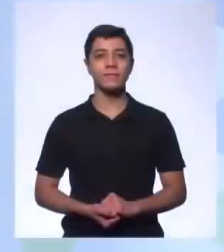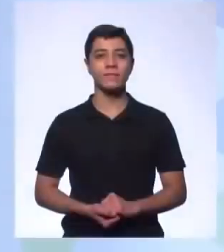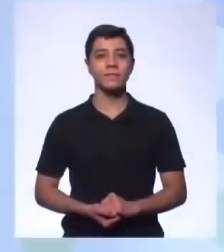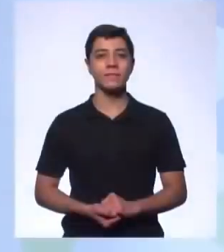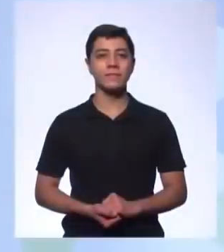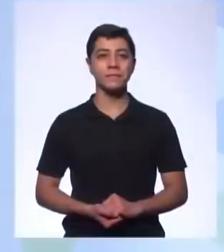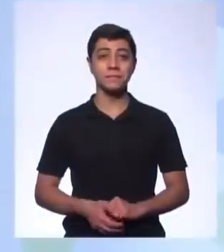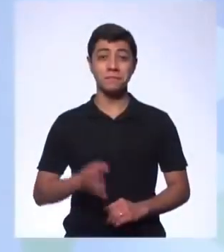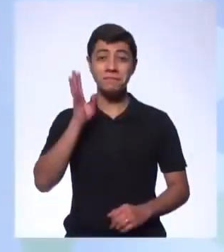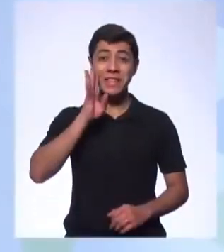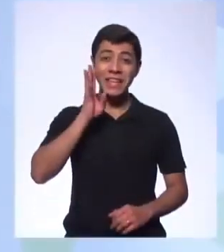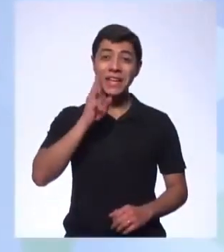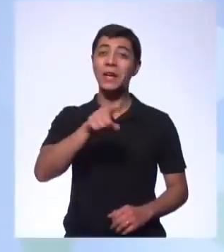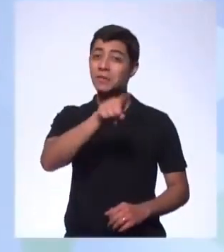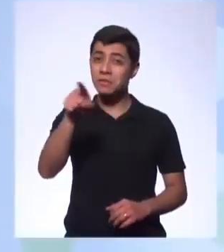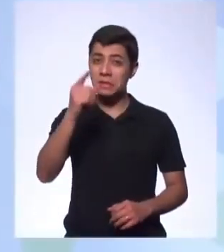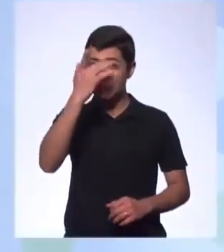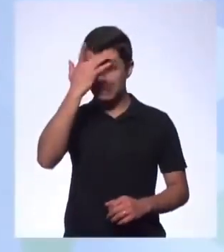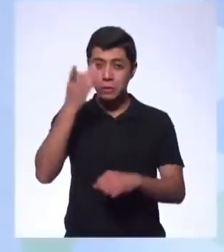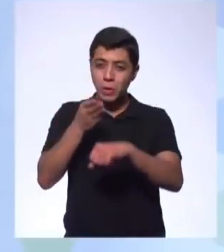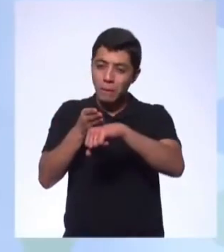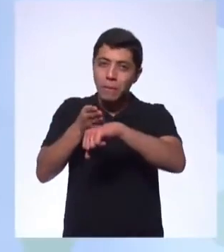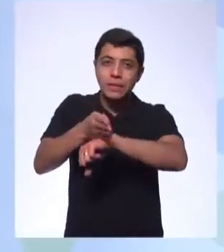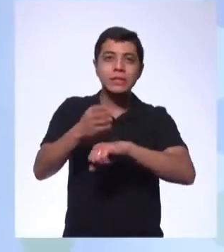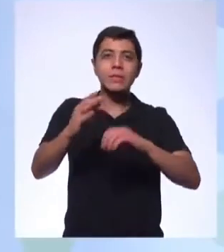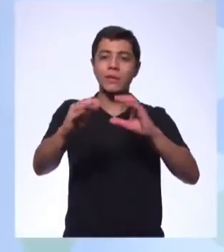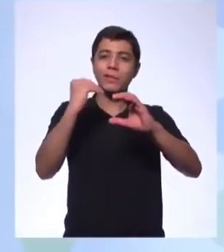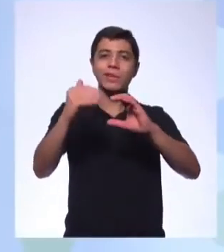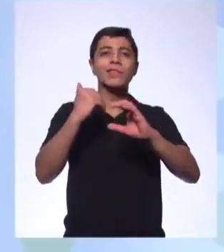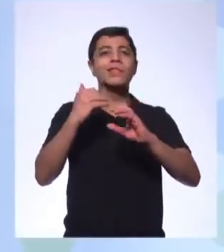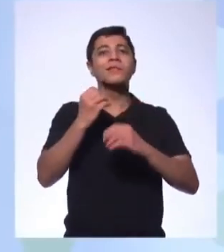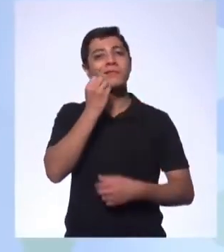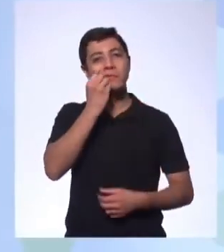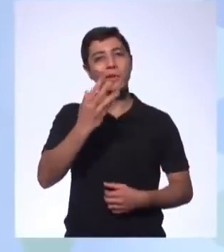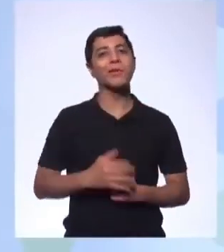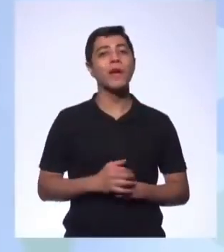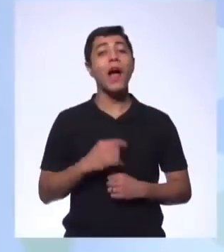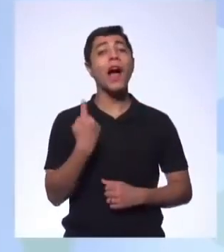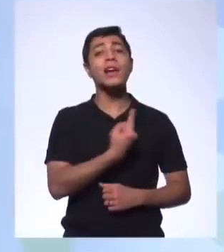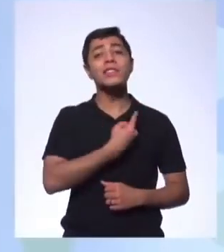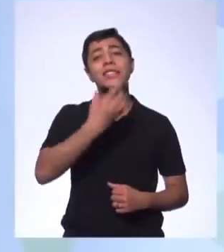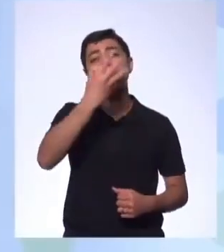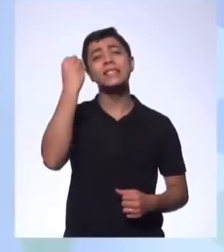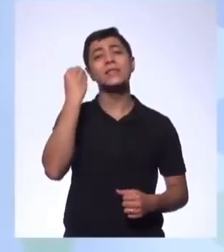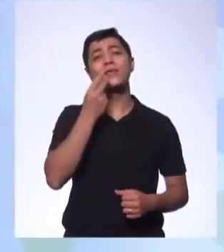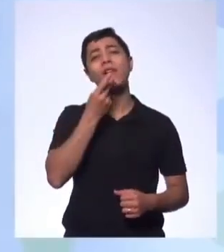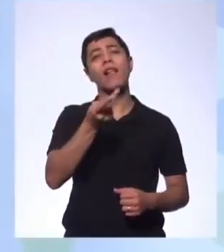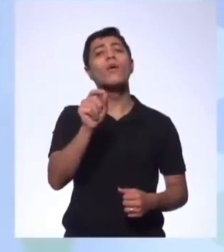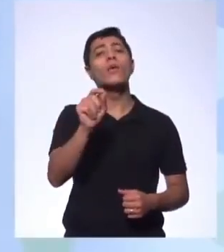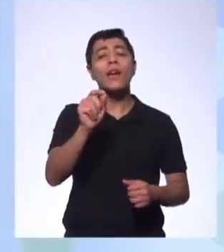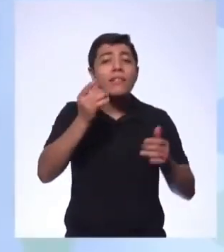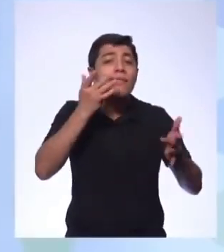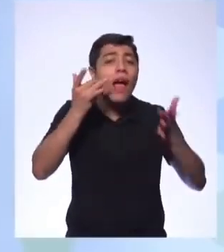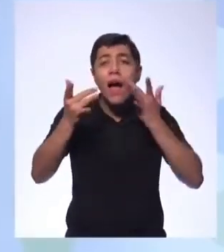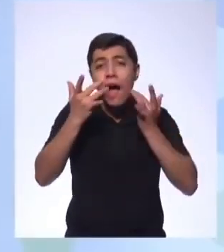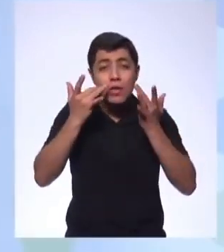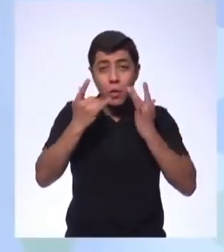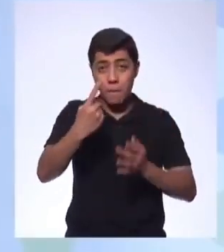Bem legal, o pessoal participando. Uma coisa que a gente não falou é que nós estamos na cena 2 desta peça, né, o Rio de Janeiro em